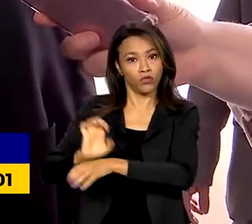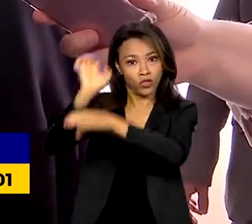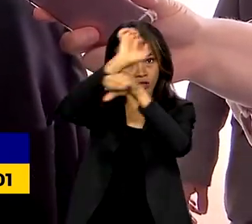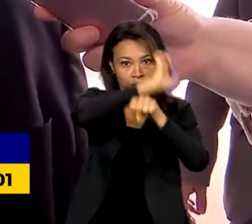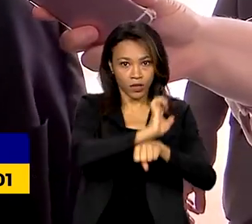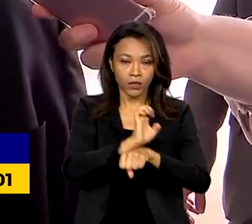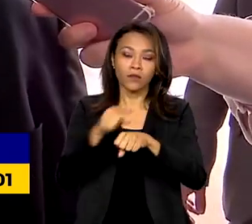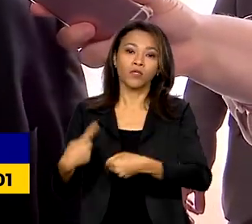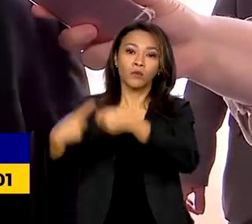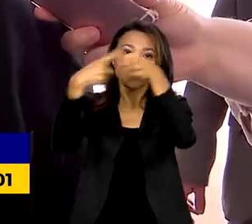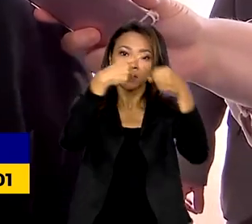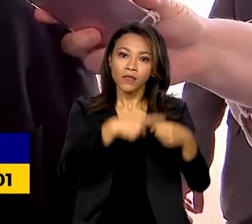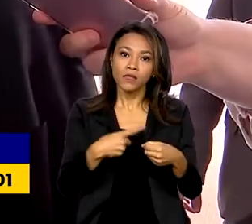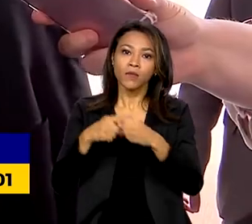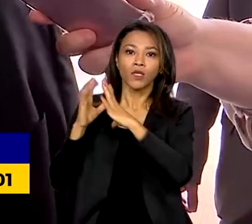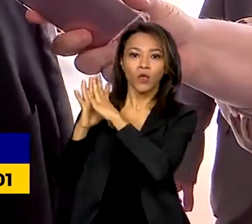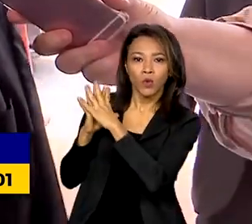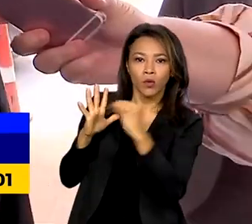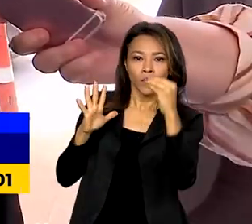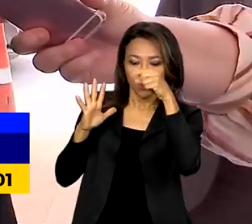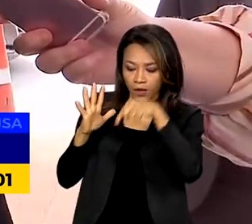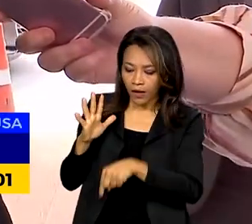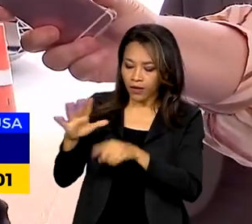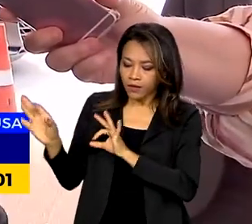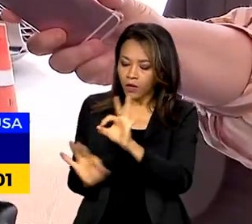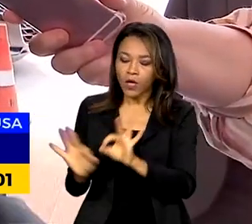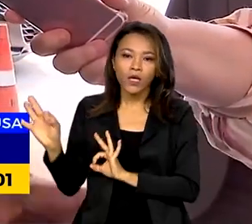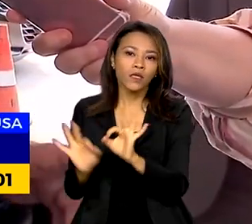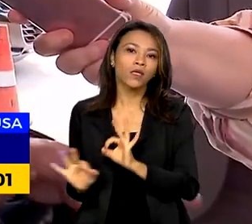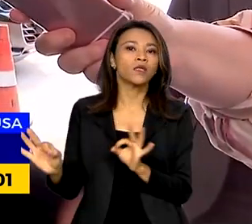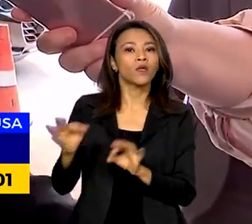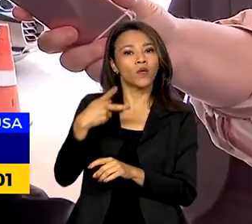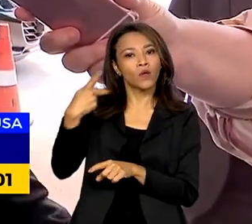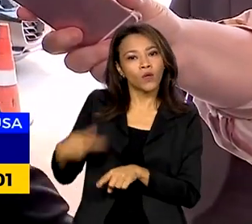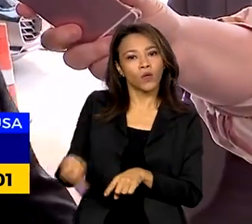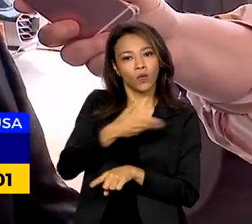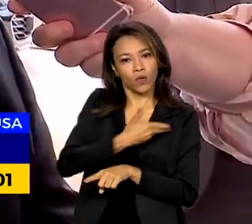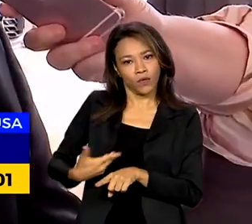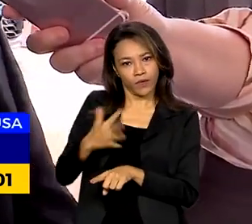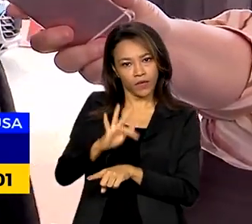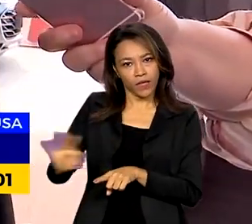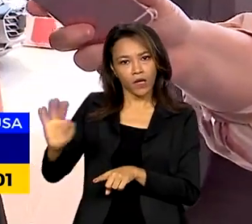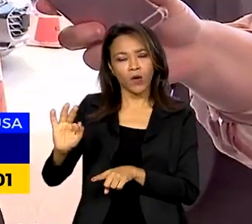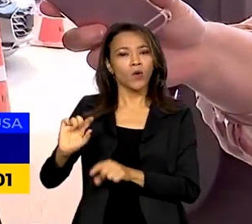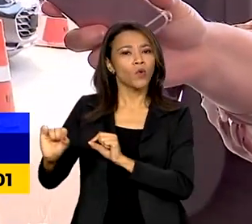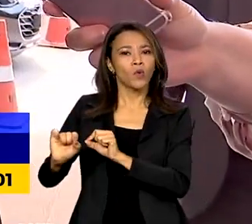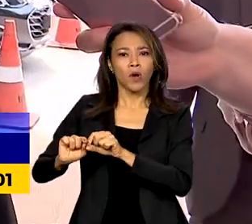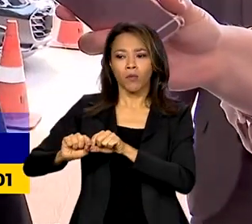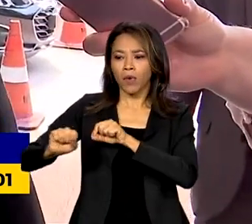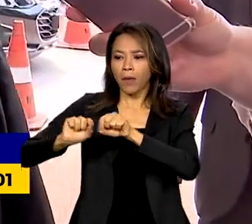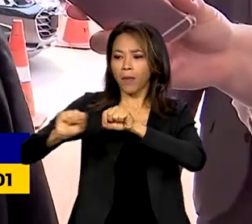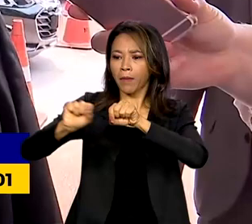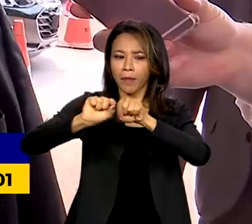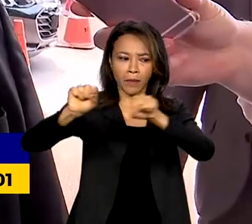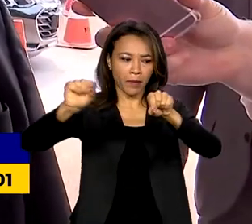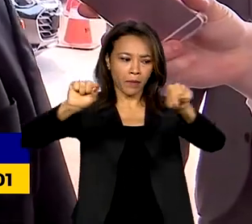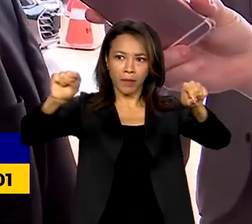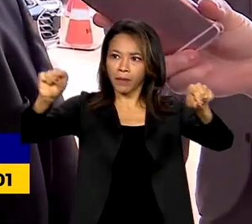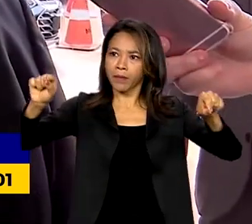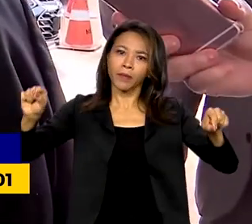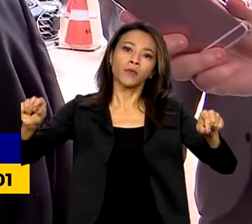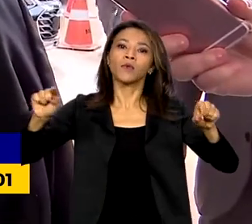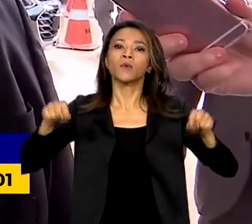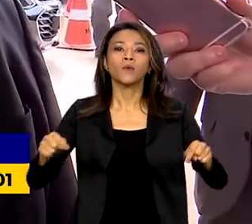replicam essa estrutura que há aqui em nível Federal para que haja uma descentralização tendo em vista que nós estamos